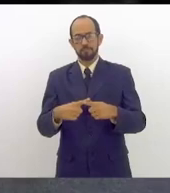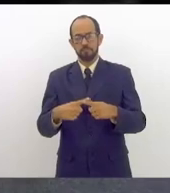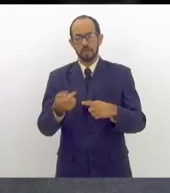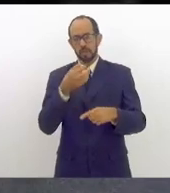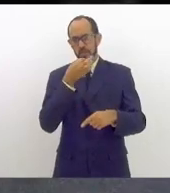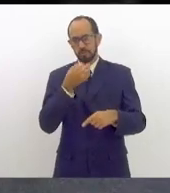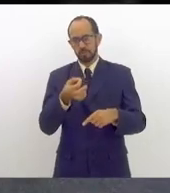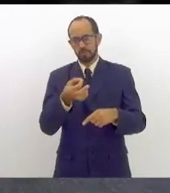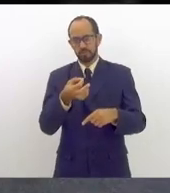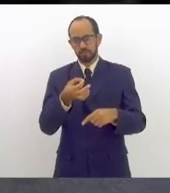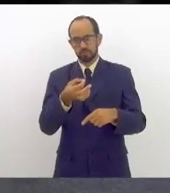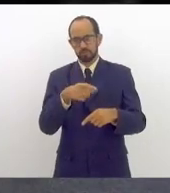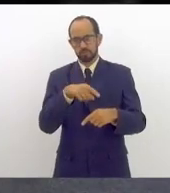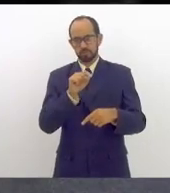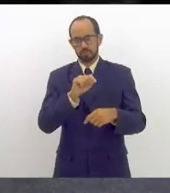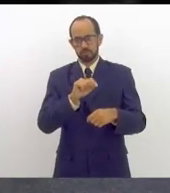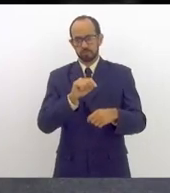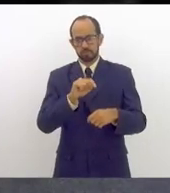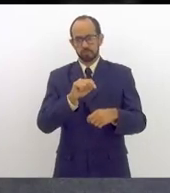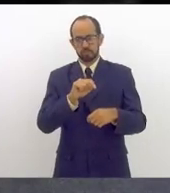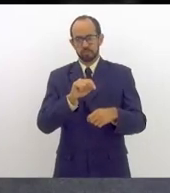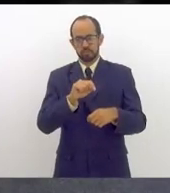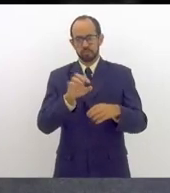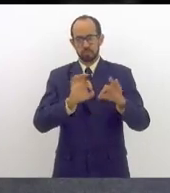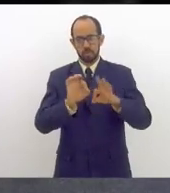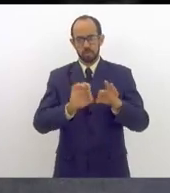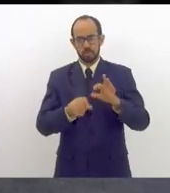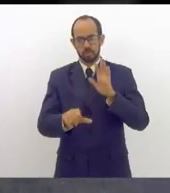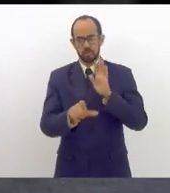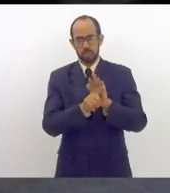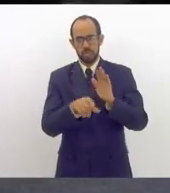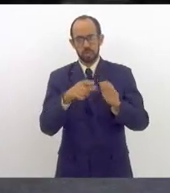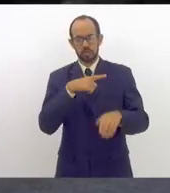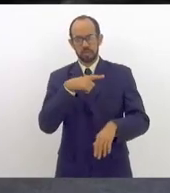indicação legislativa de projeto de lei, senhor presidente, tem